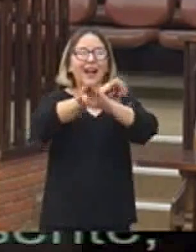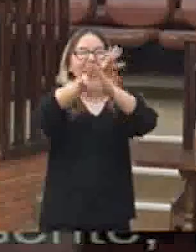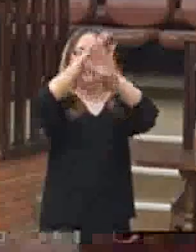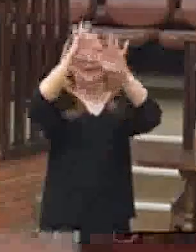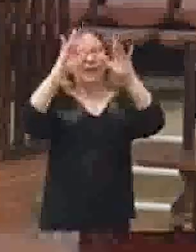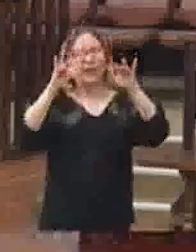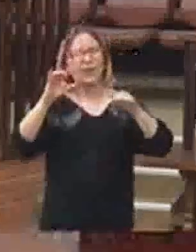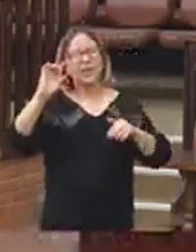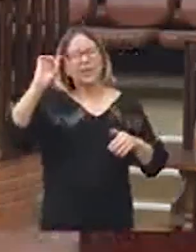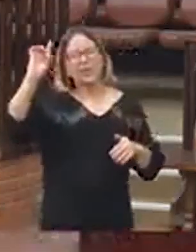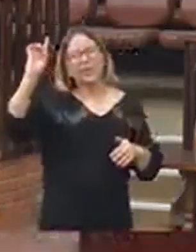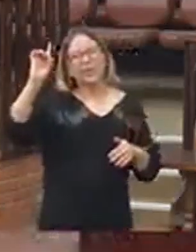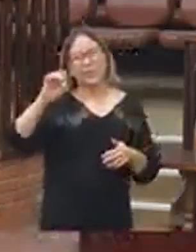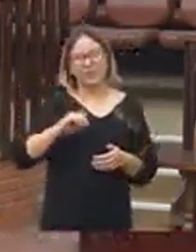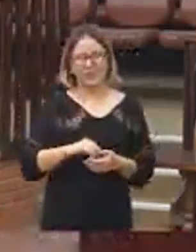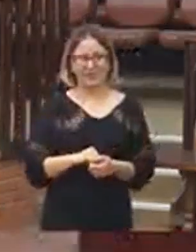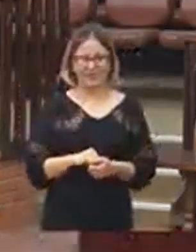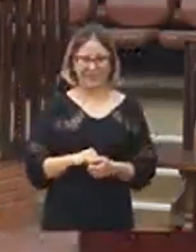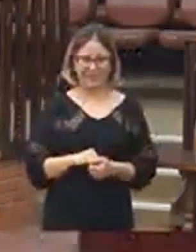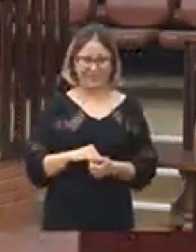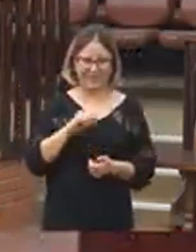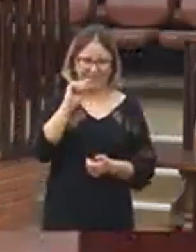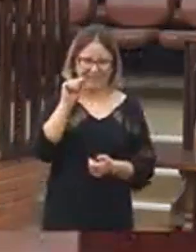Por que Jesus chorou, meu irmão?